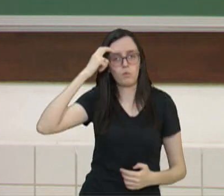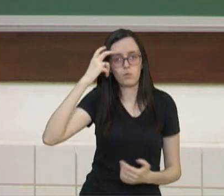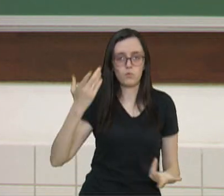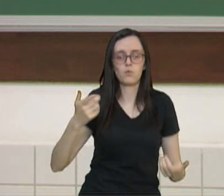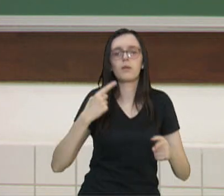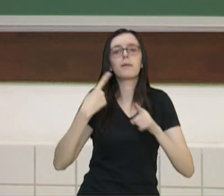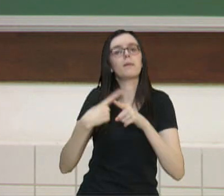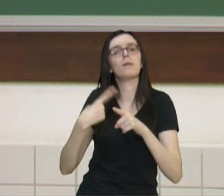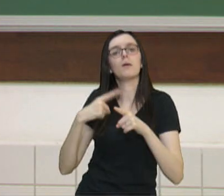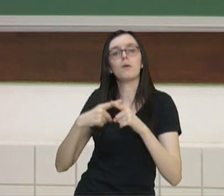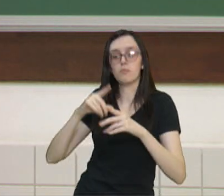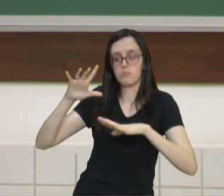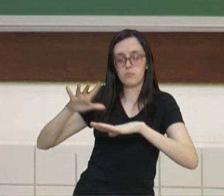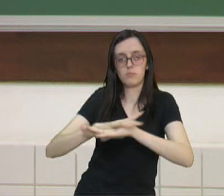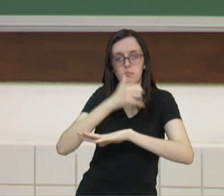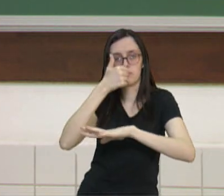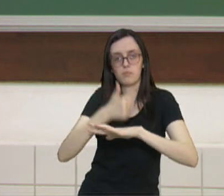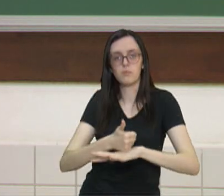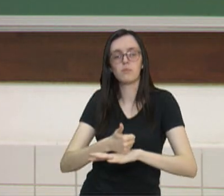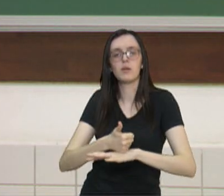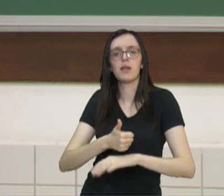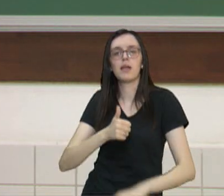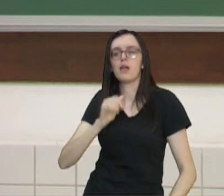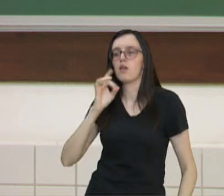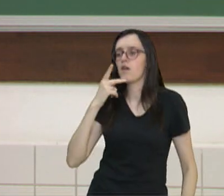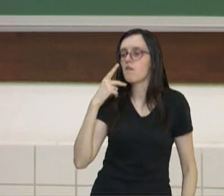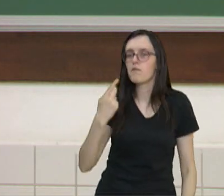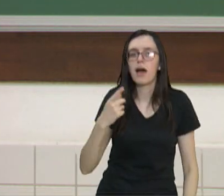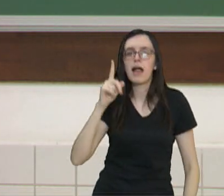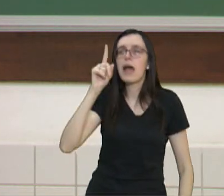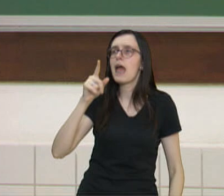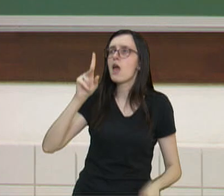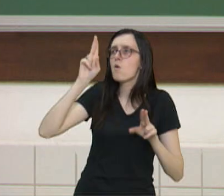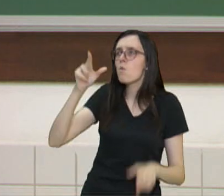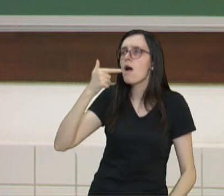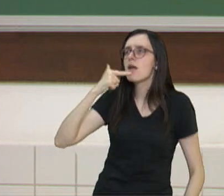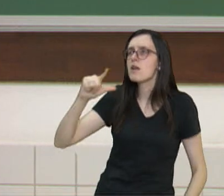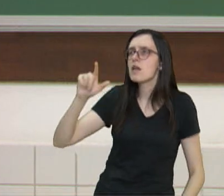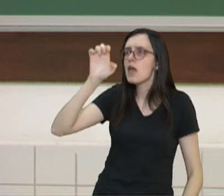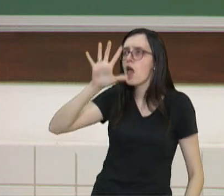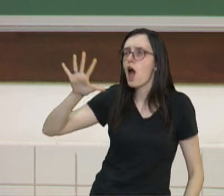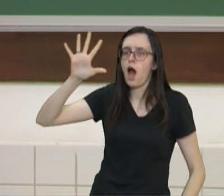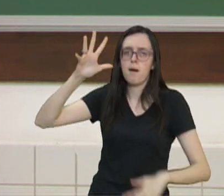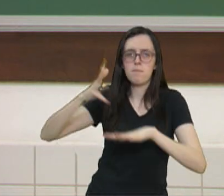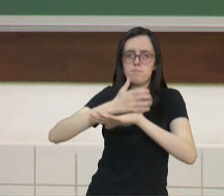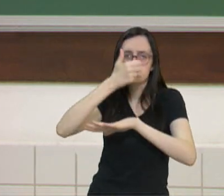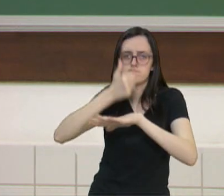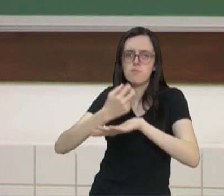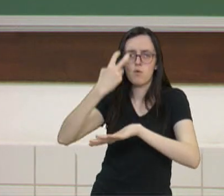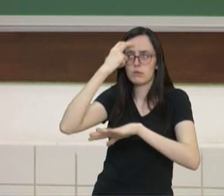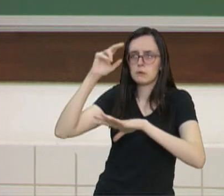cultural, porque na colonização se obriga a falar a língua do colonizador, as culturas em geral, né?